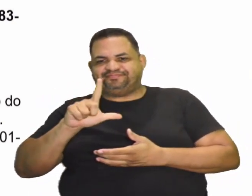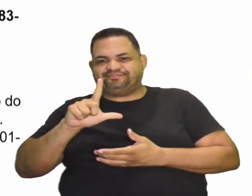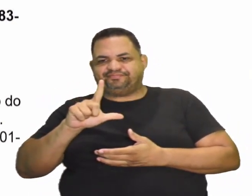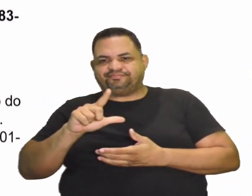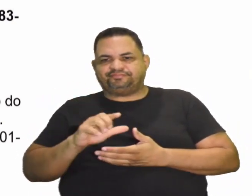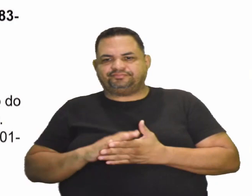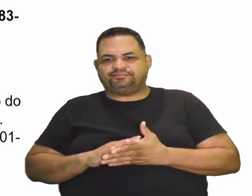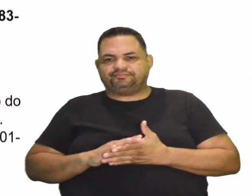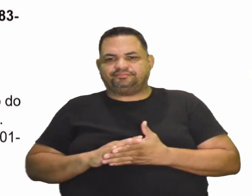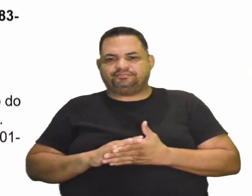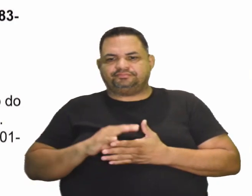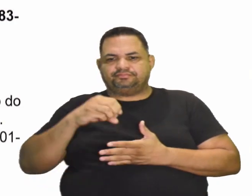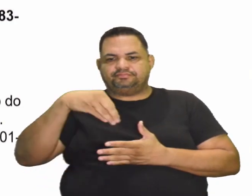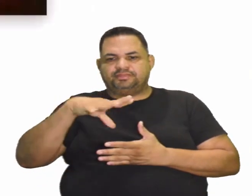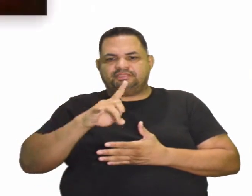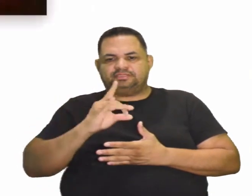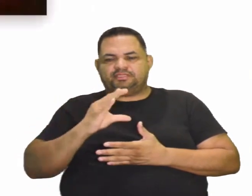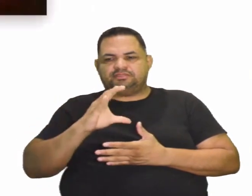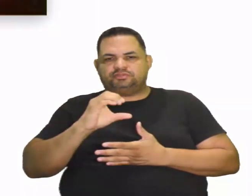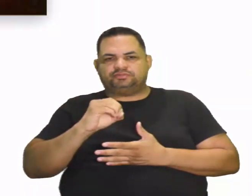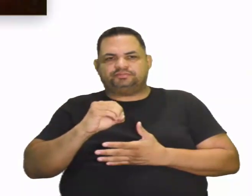e Massácio.